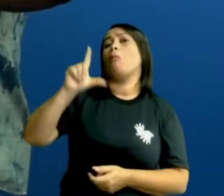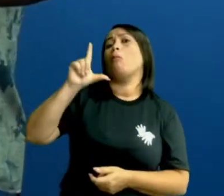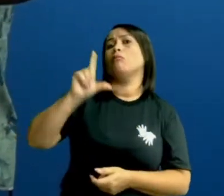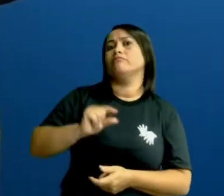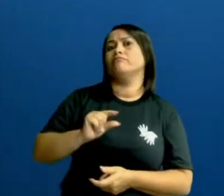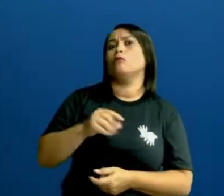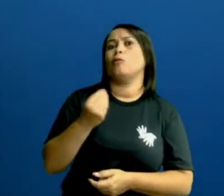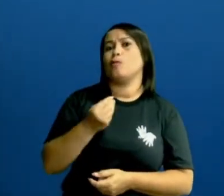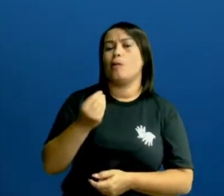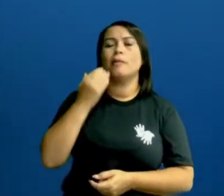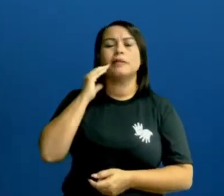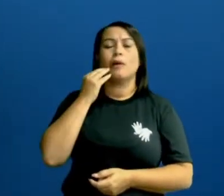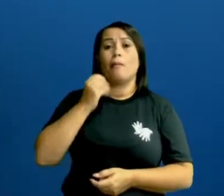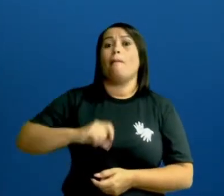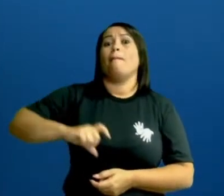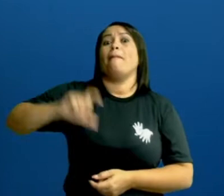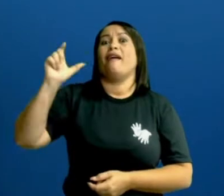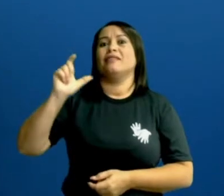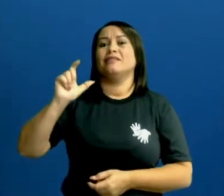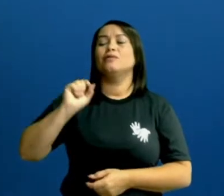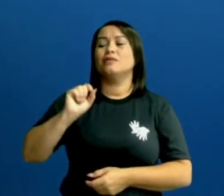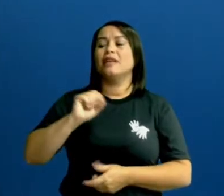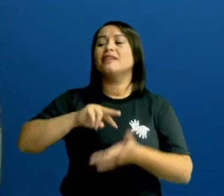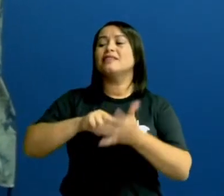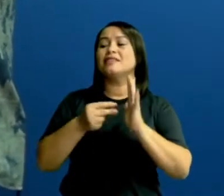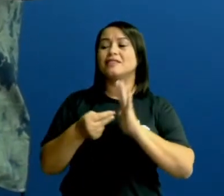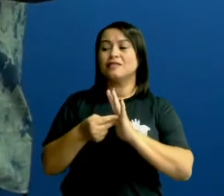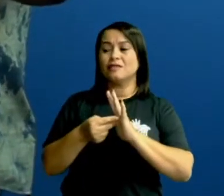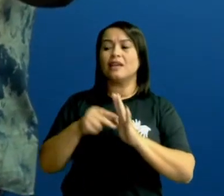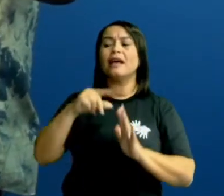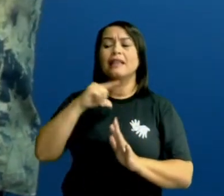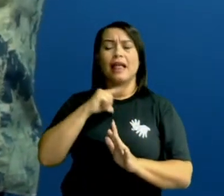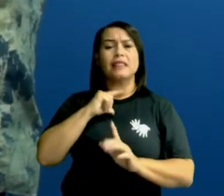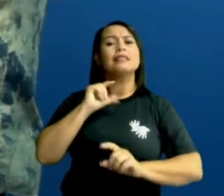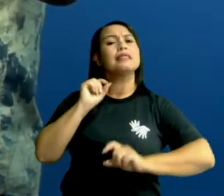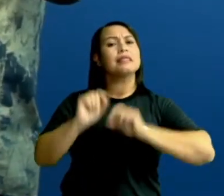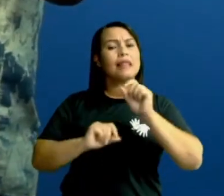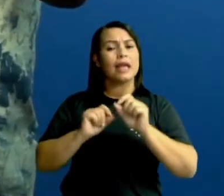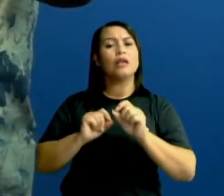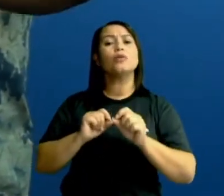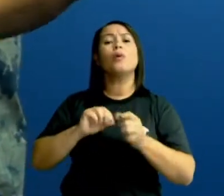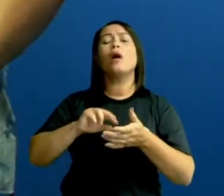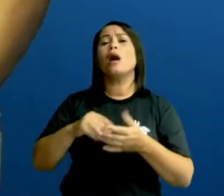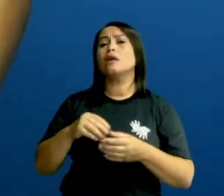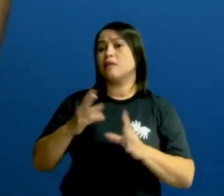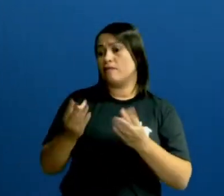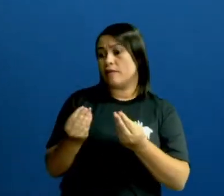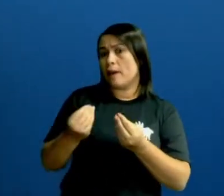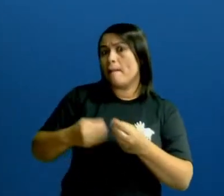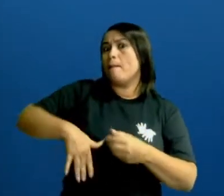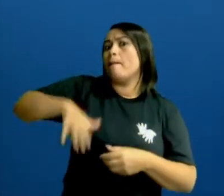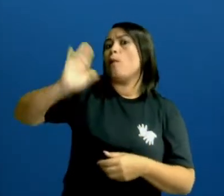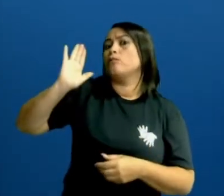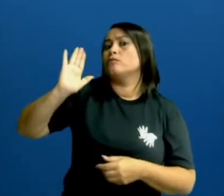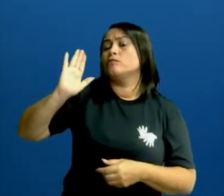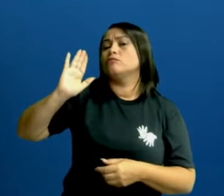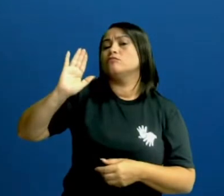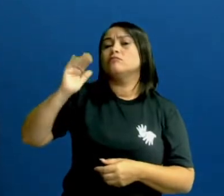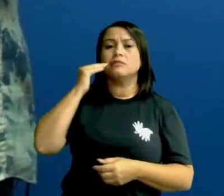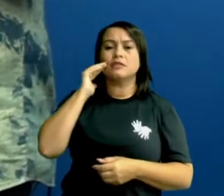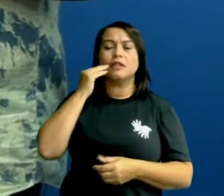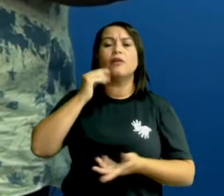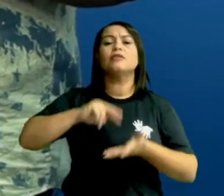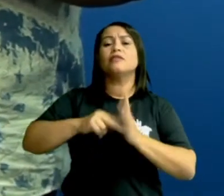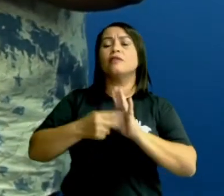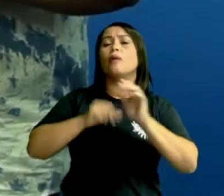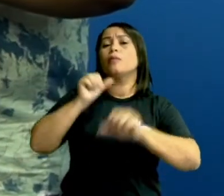muito? Percebam que o bastante ele está acrescentando uma circunstância de intensidade e modificando o sentido